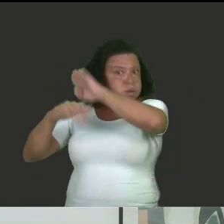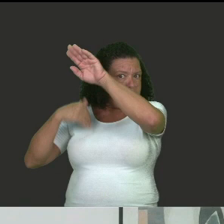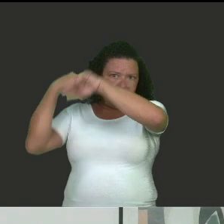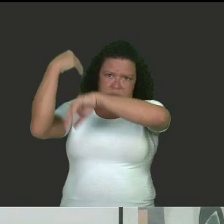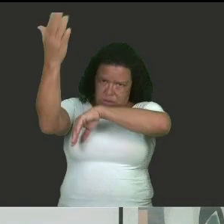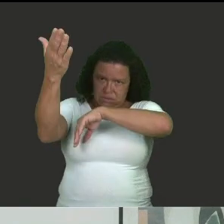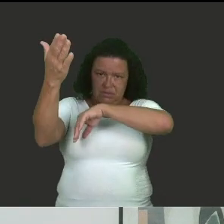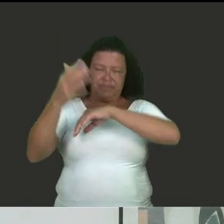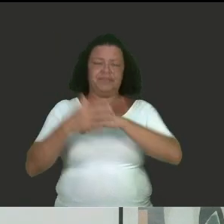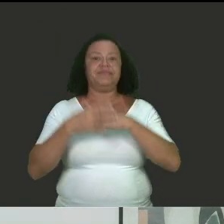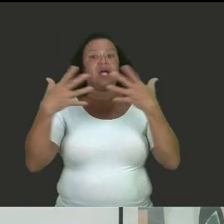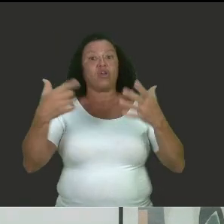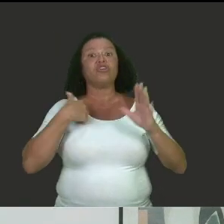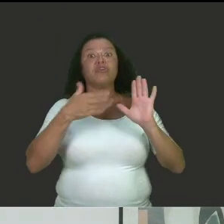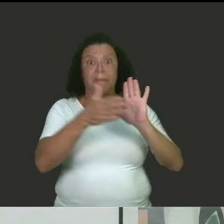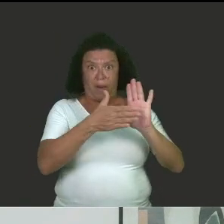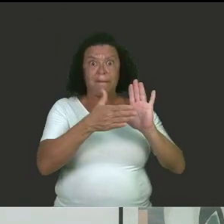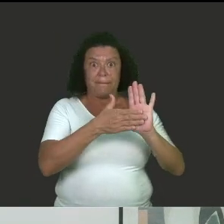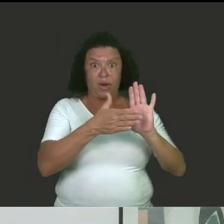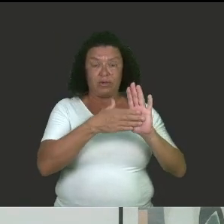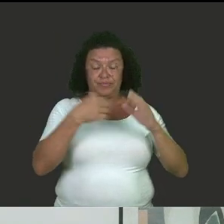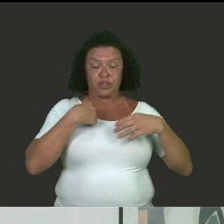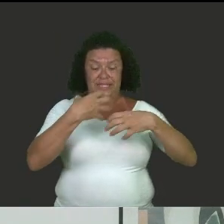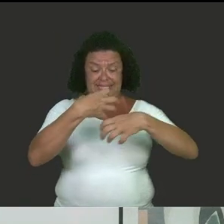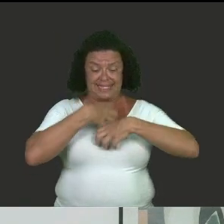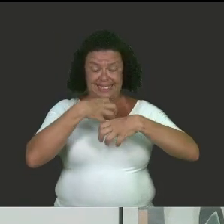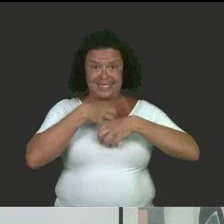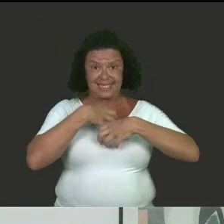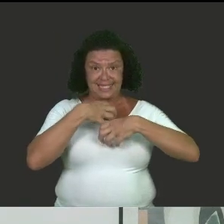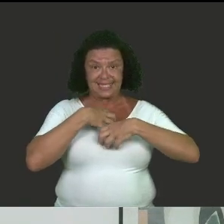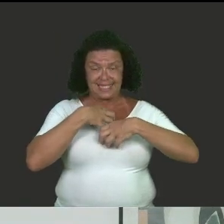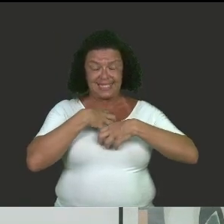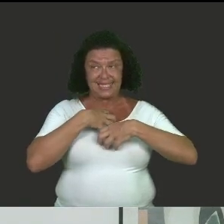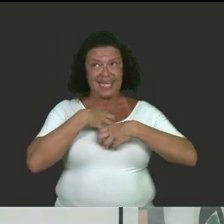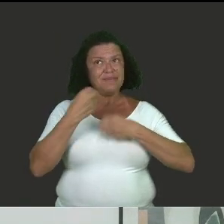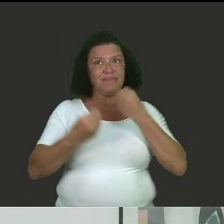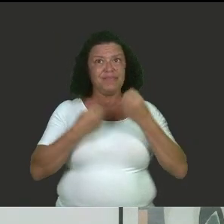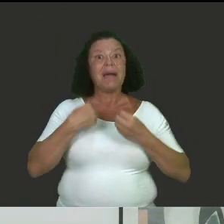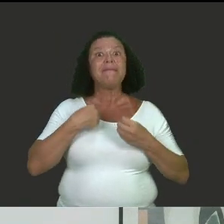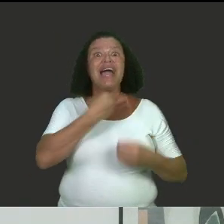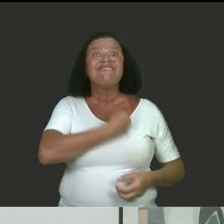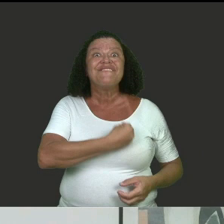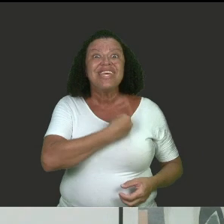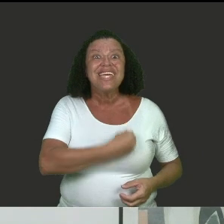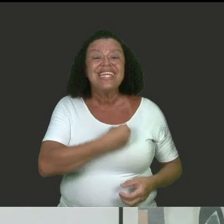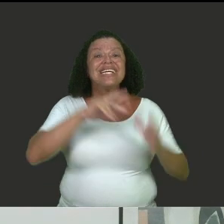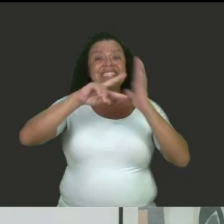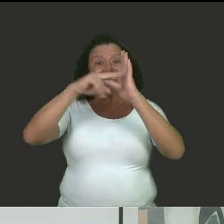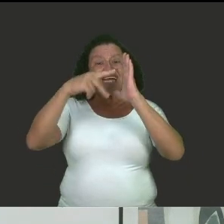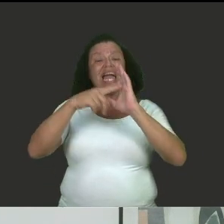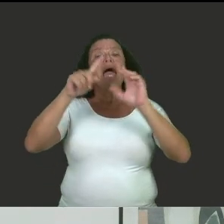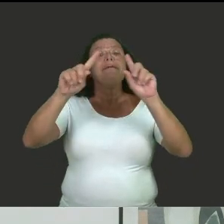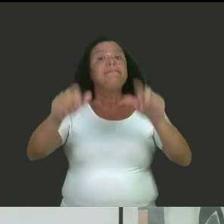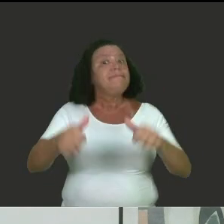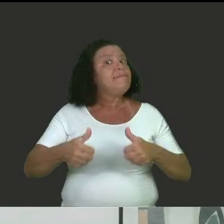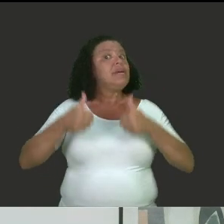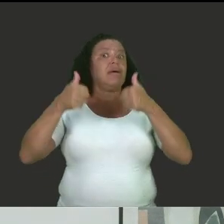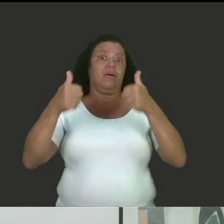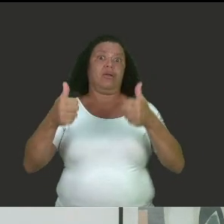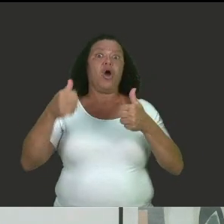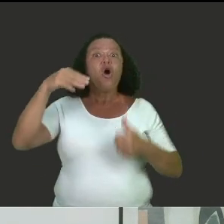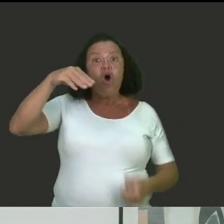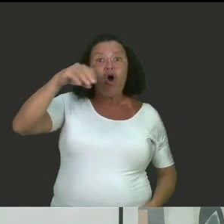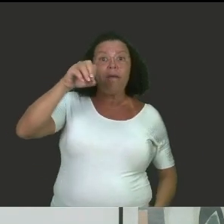Nosso propósito de vida, nosso sentido da vida tem que ser na questão do aprimoramento moral